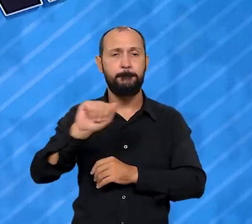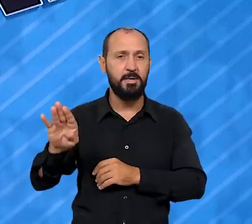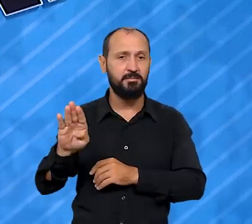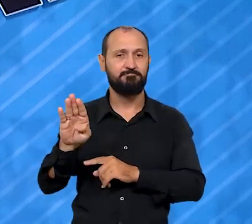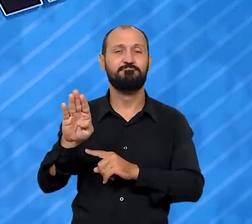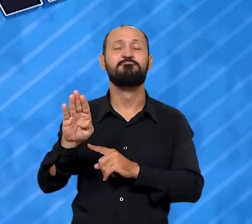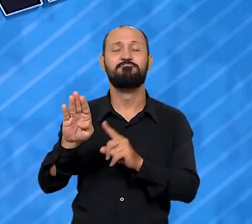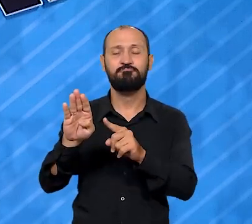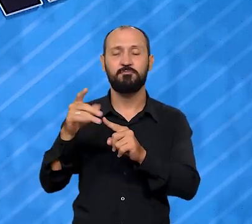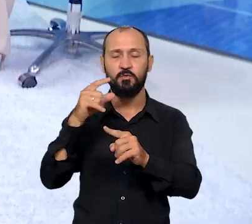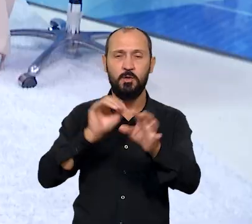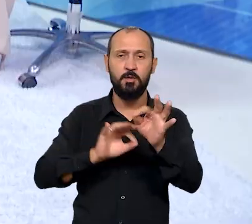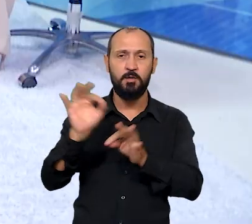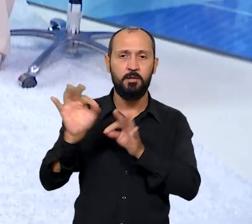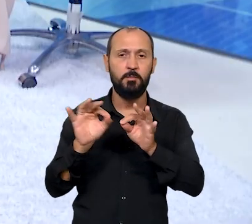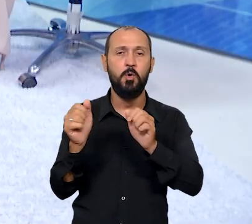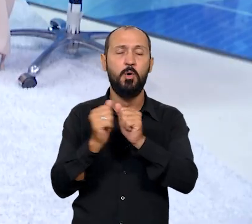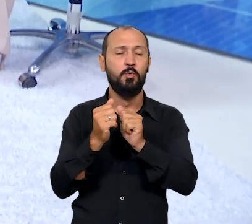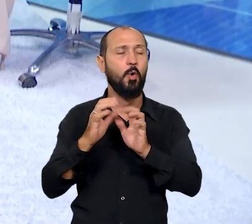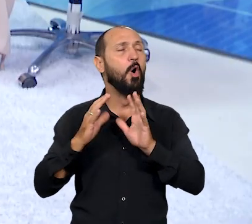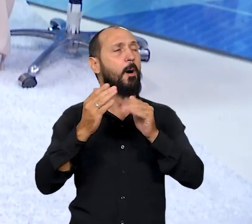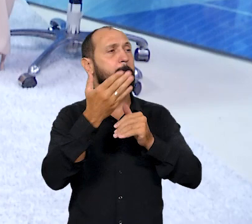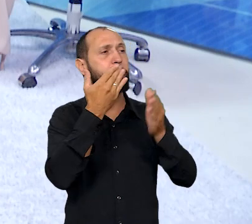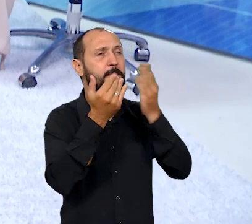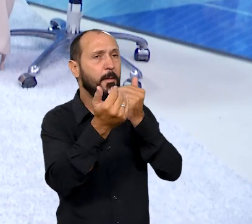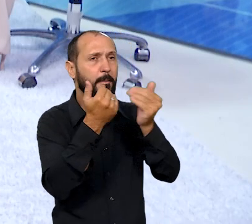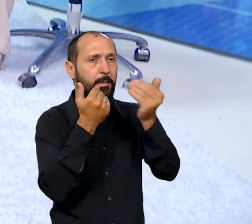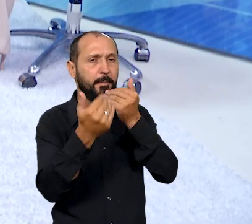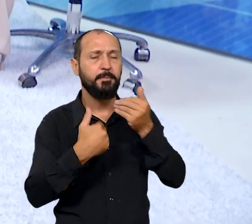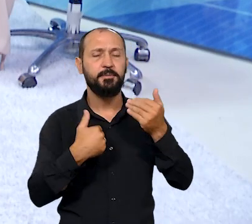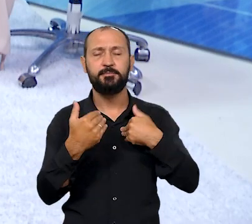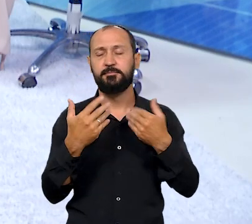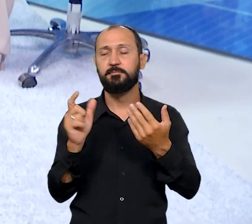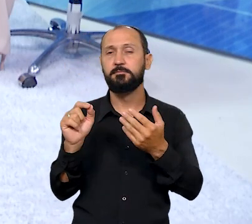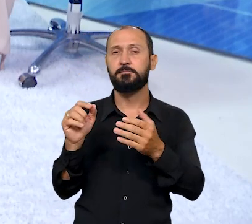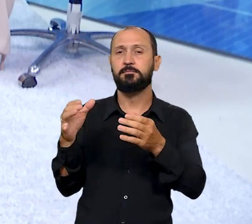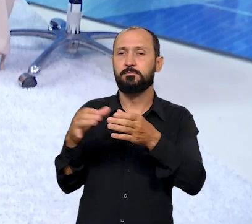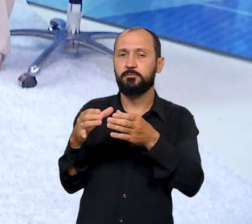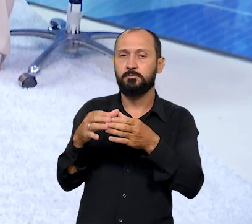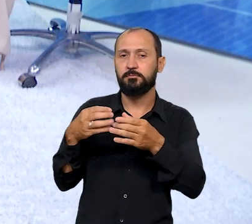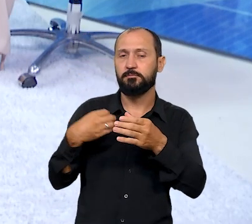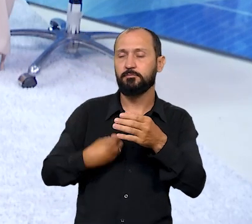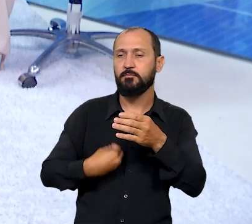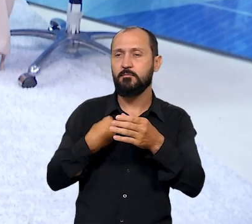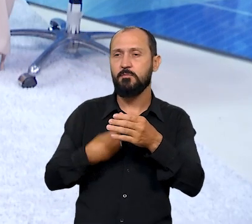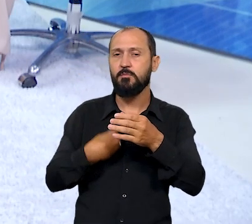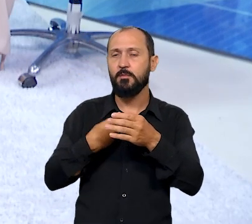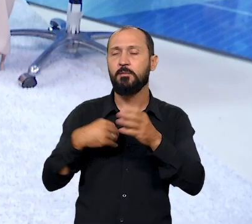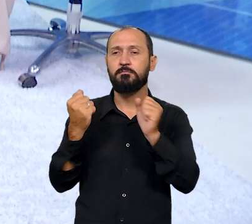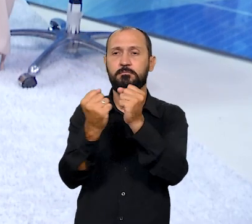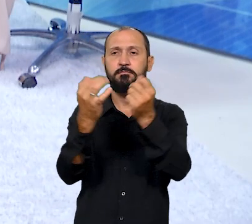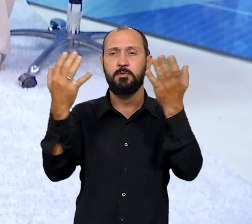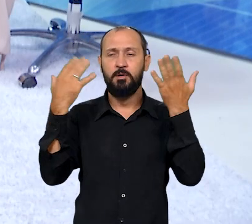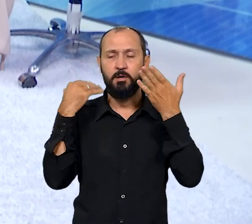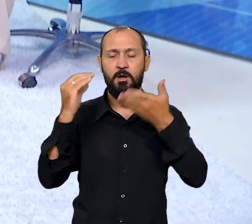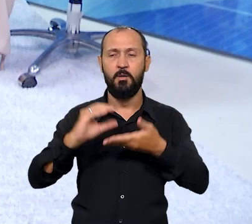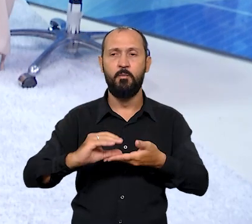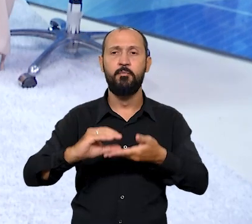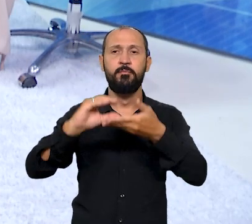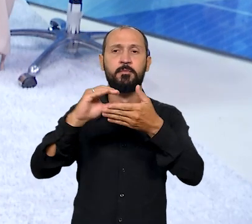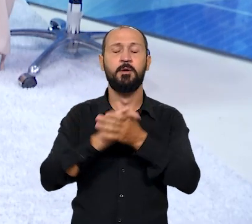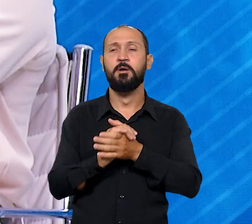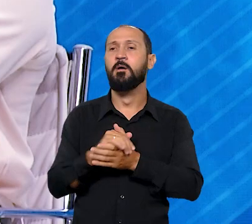foi recentemente redesignada por aclamação. Então, os membros da Comissão do Meio Ambiente participam de todos